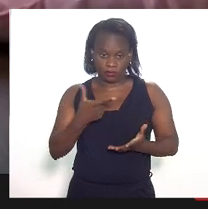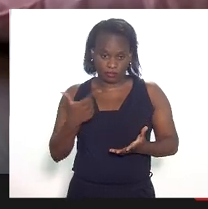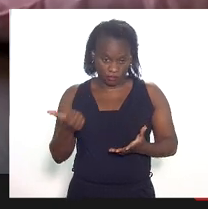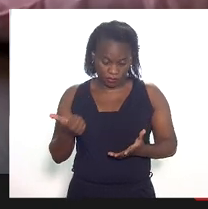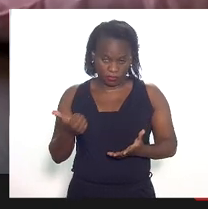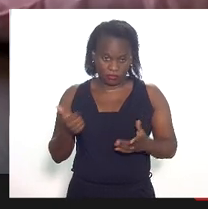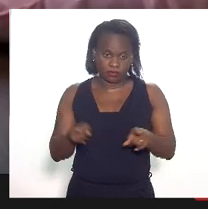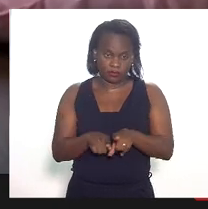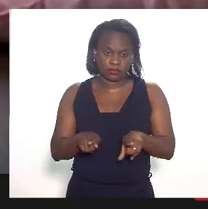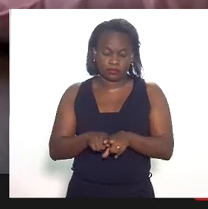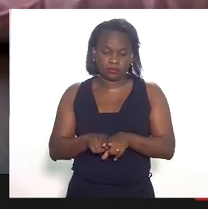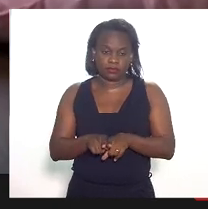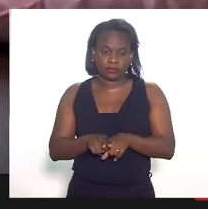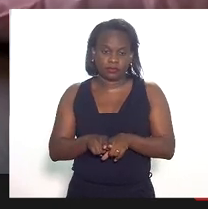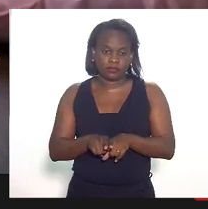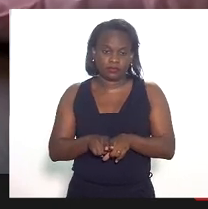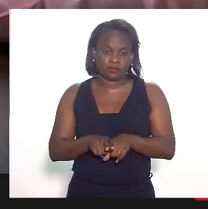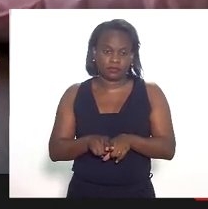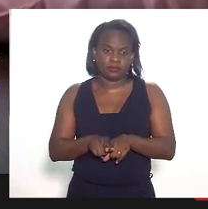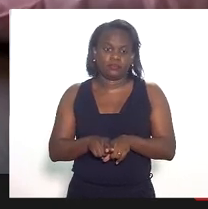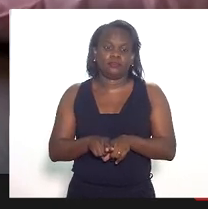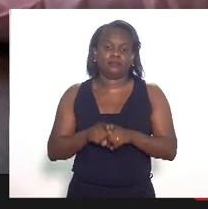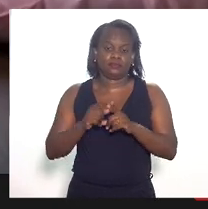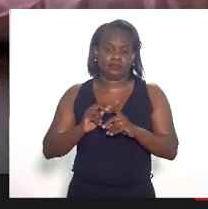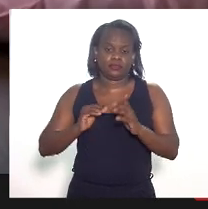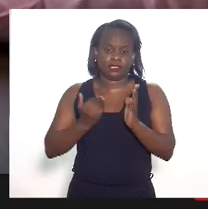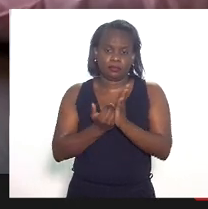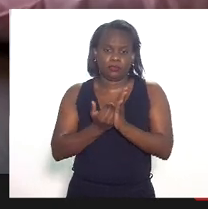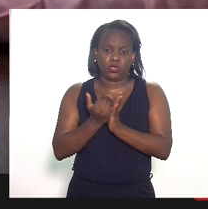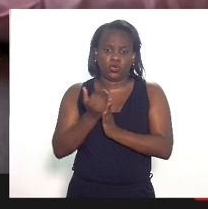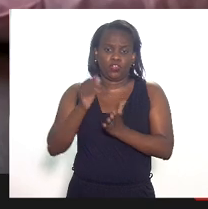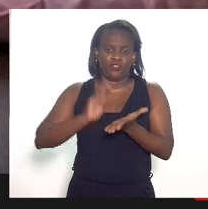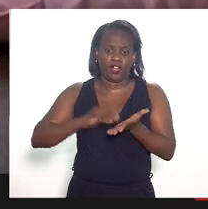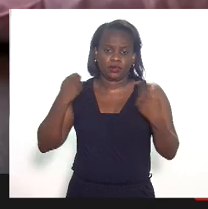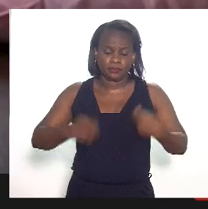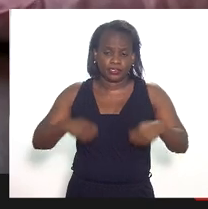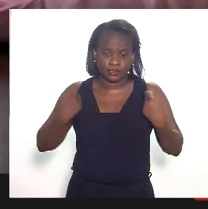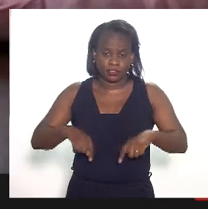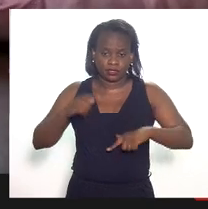Esse ano também, com o aumento da demanda por esses